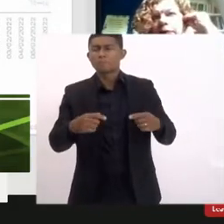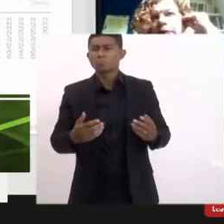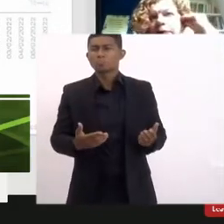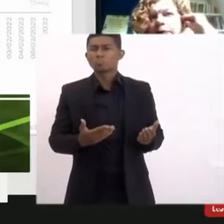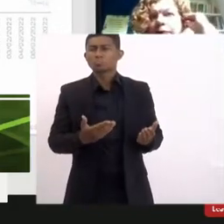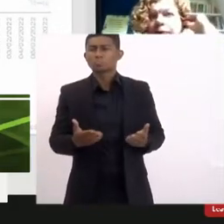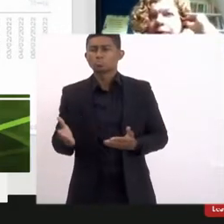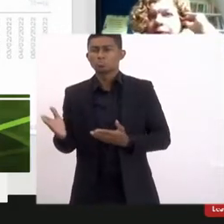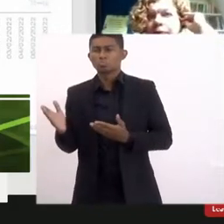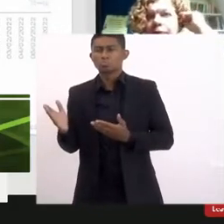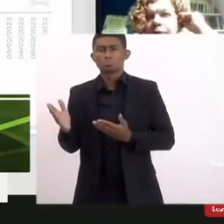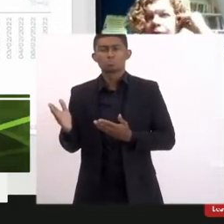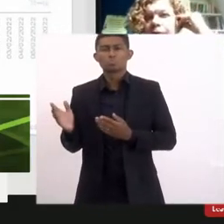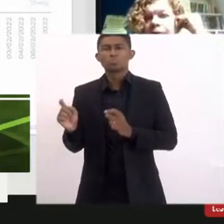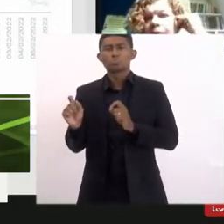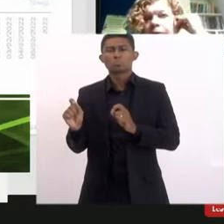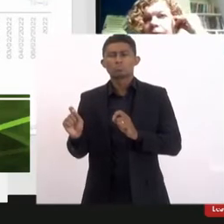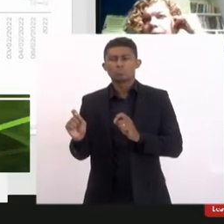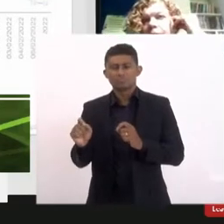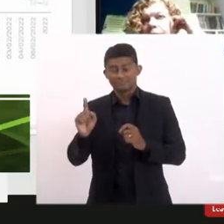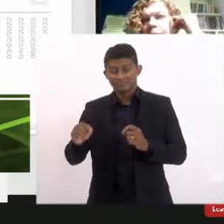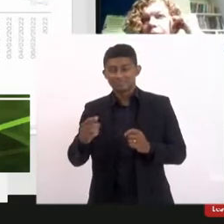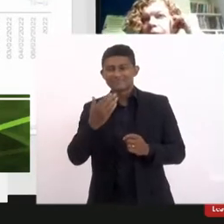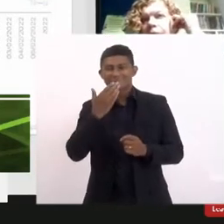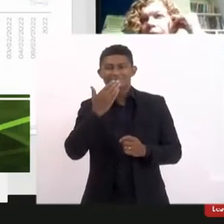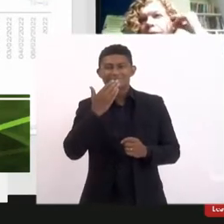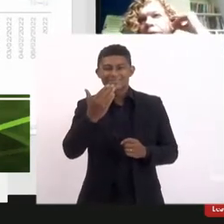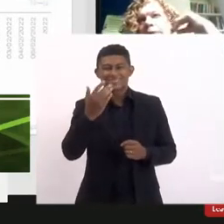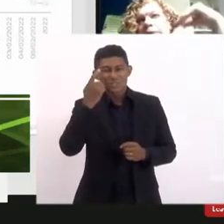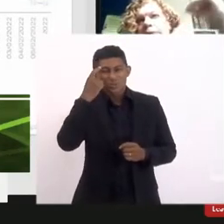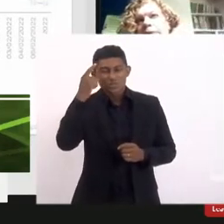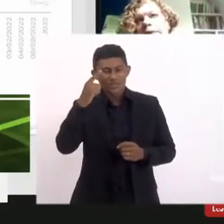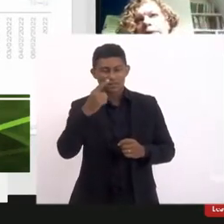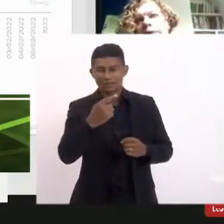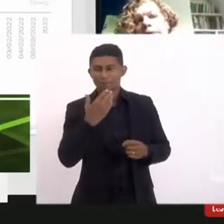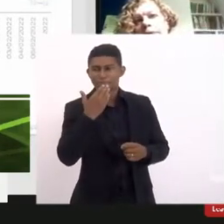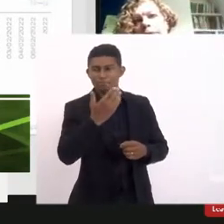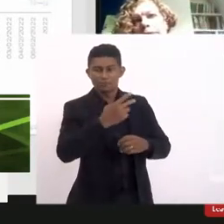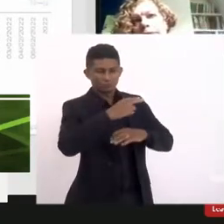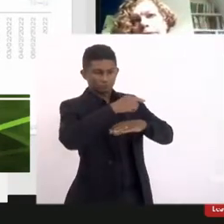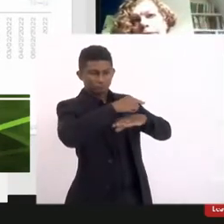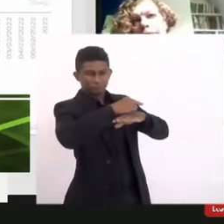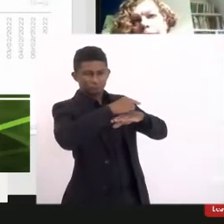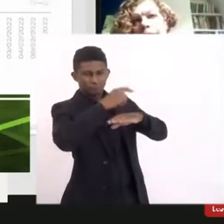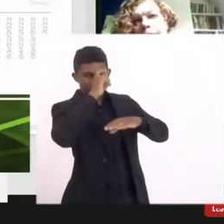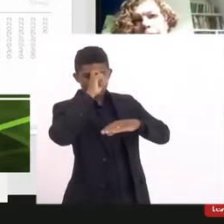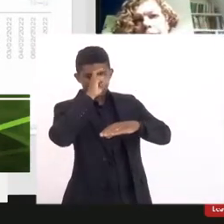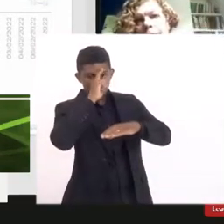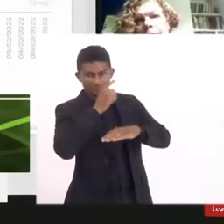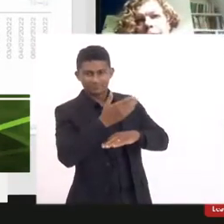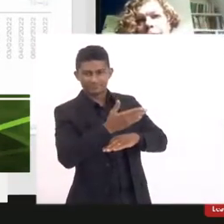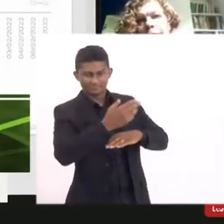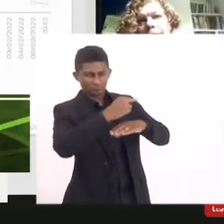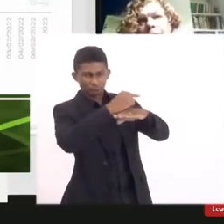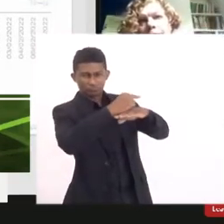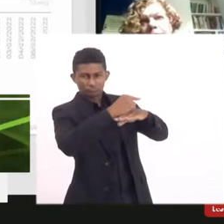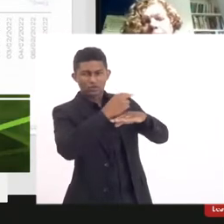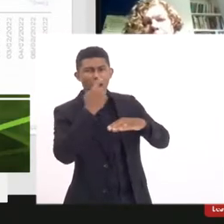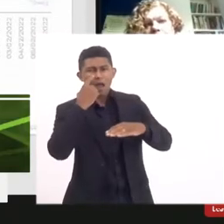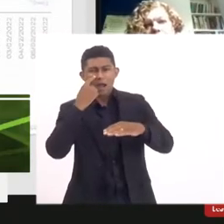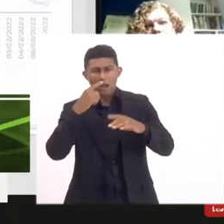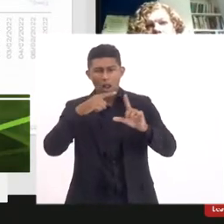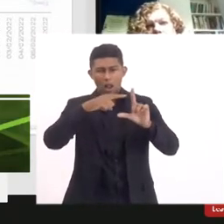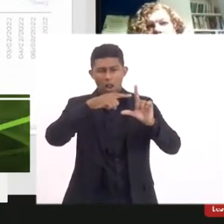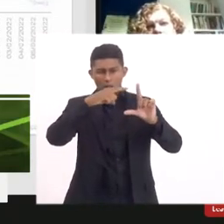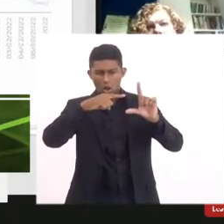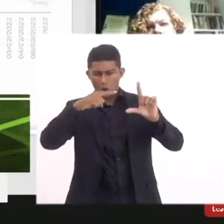a solicitação de internação, para vocês verem também como houve uma queda, né? Das últimas semanas. Então, por exemplo,